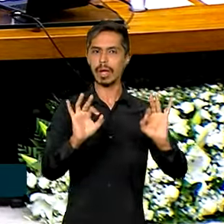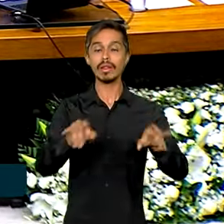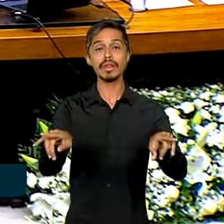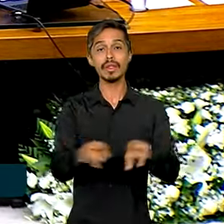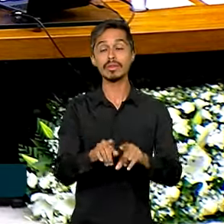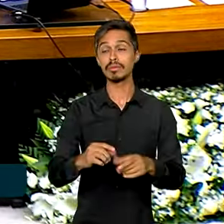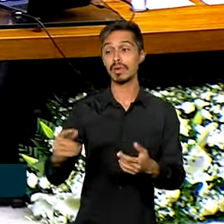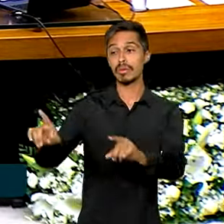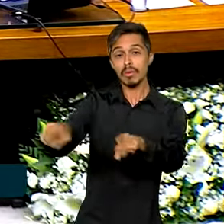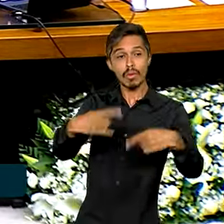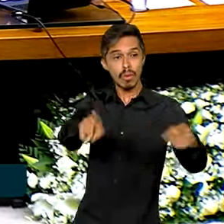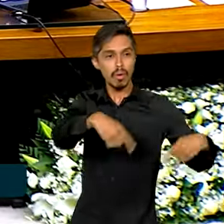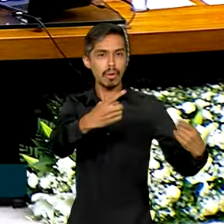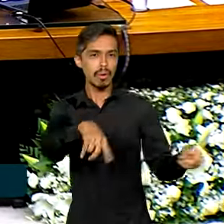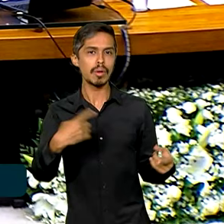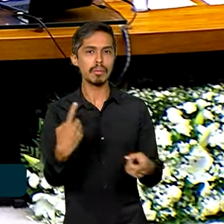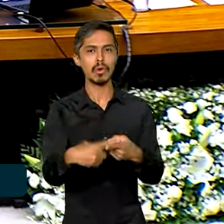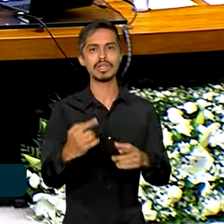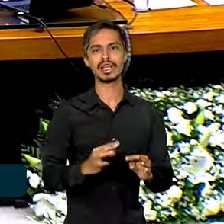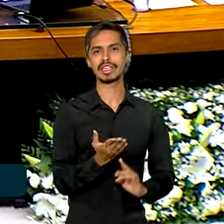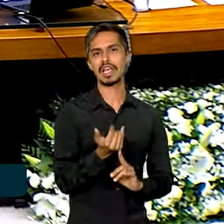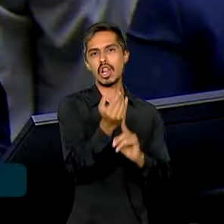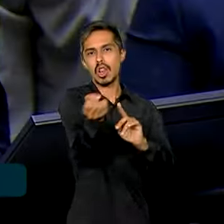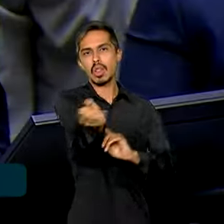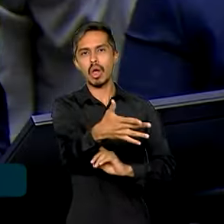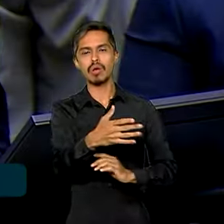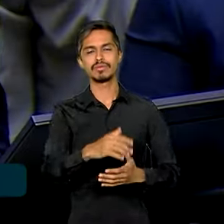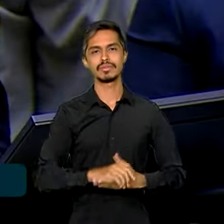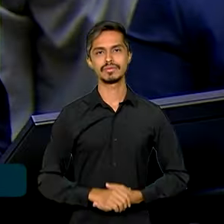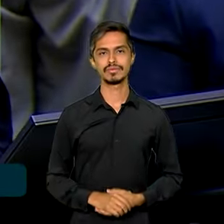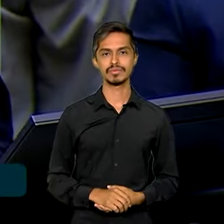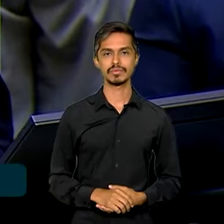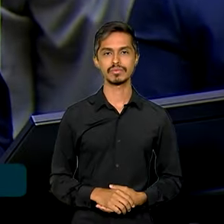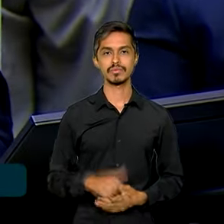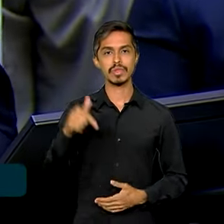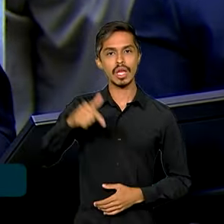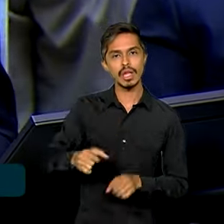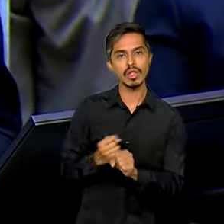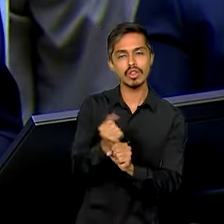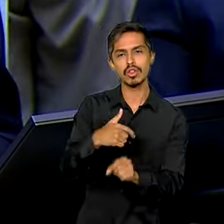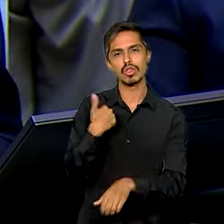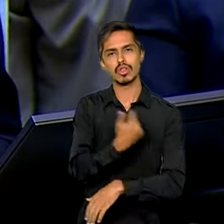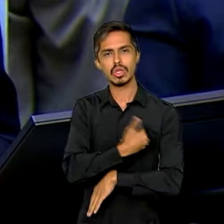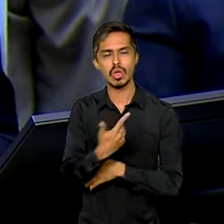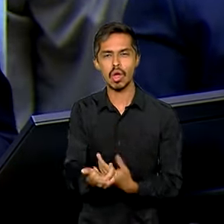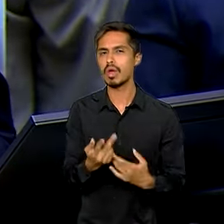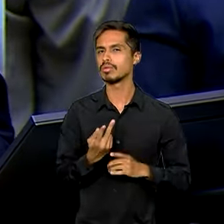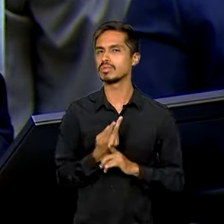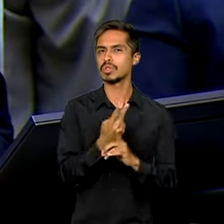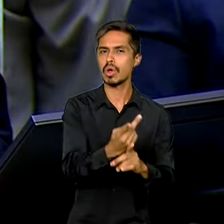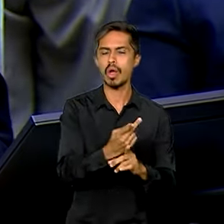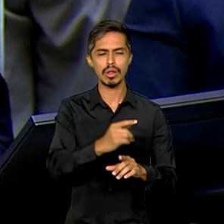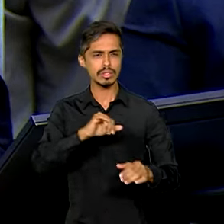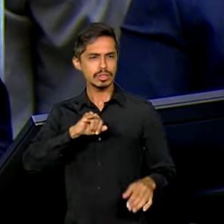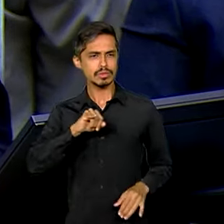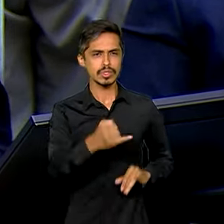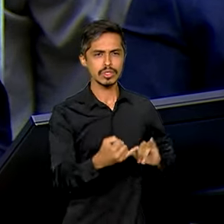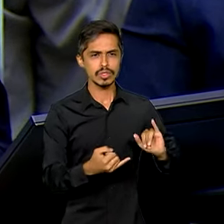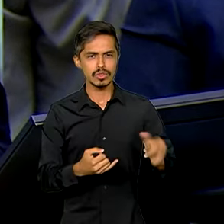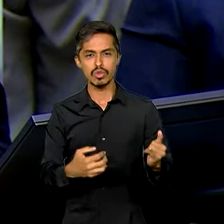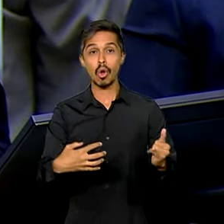desafios impostos pelas novas tecnologias no presente ano buscaremos explorar a